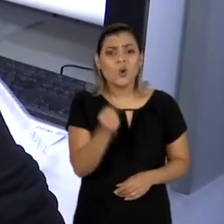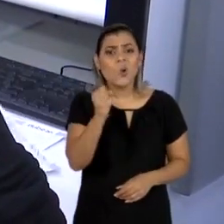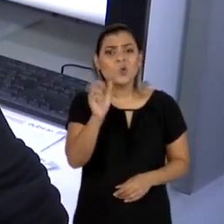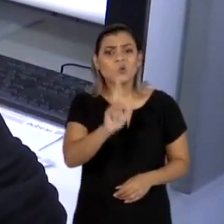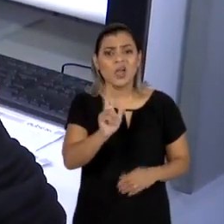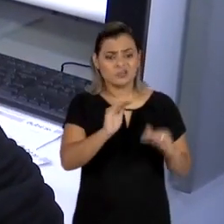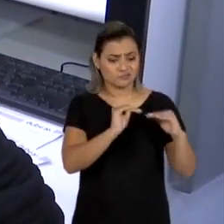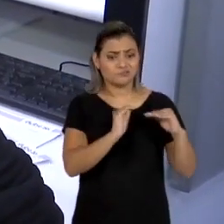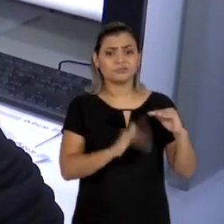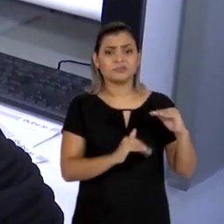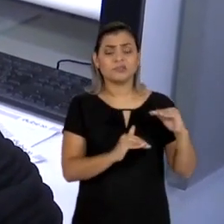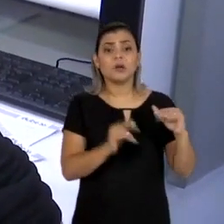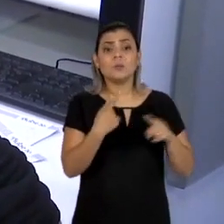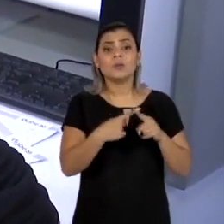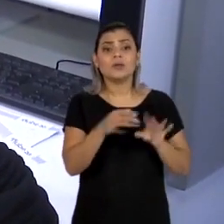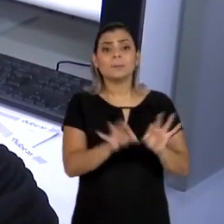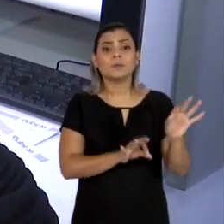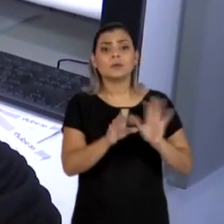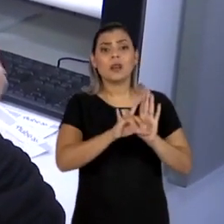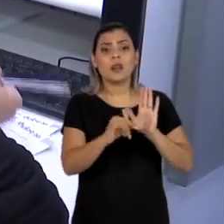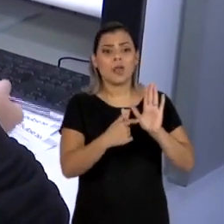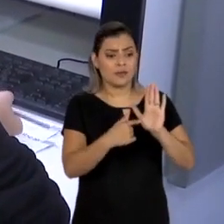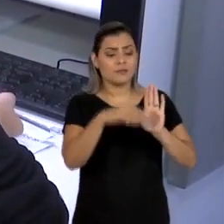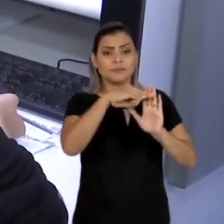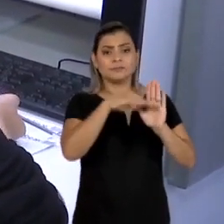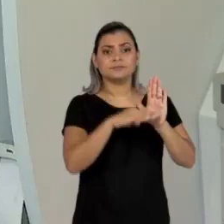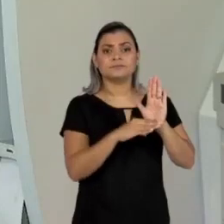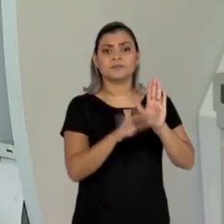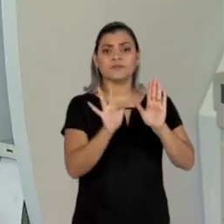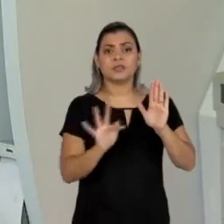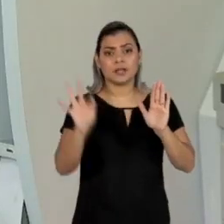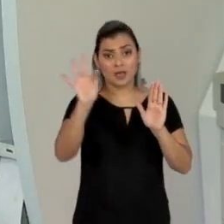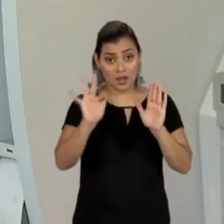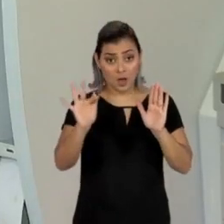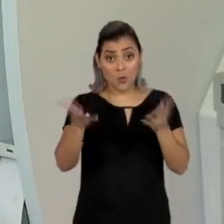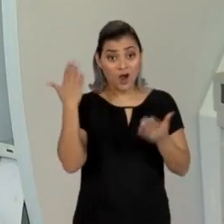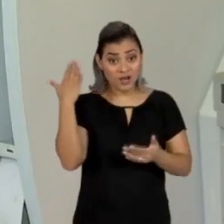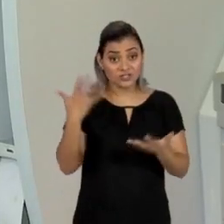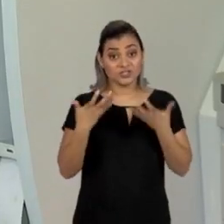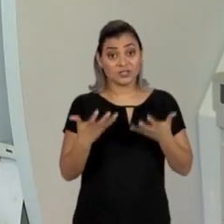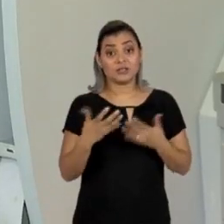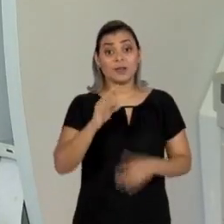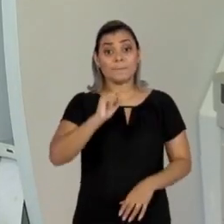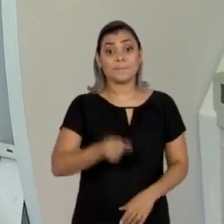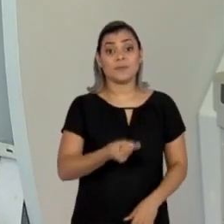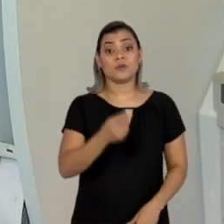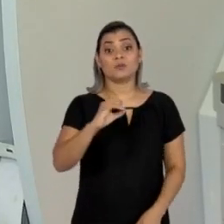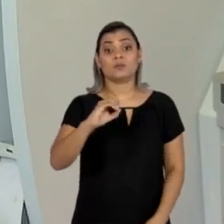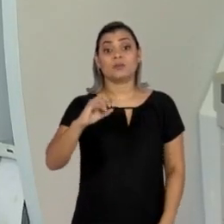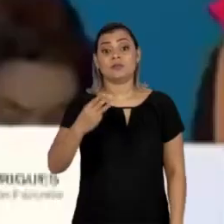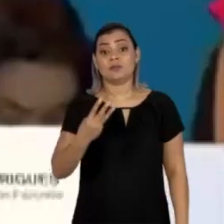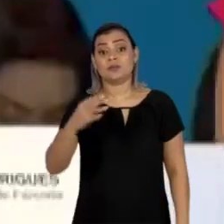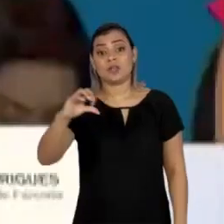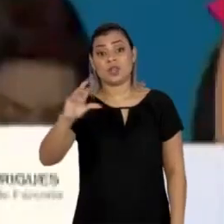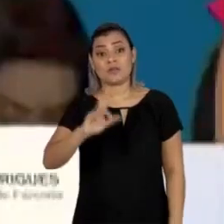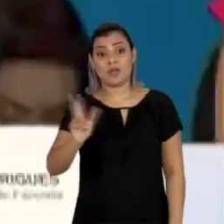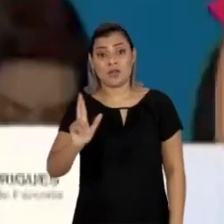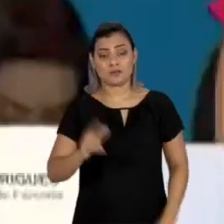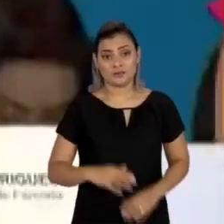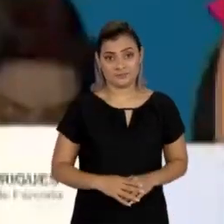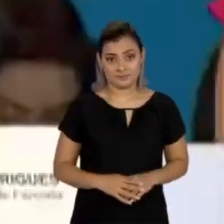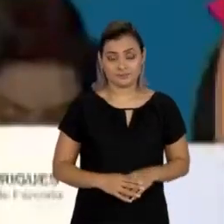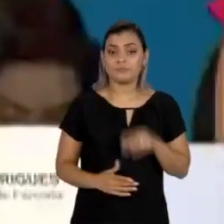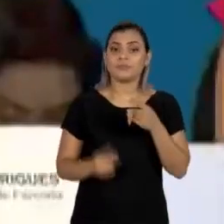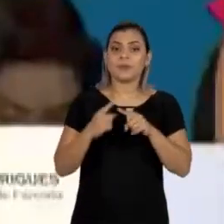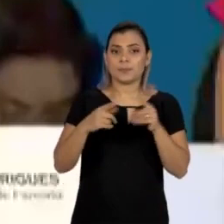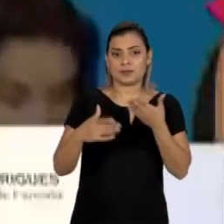em relação ao projeto de lei do Orçamento Geral da União, que previa R$ 1.039. Segundo o